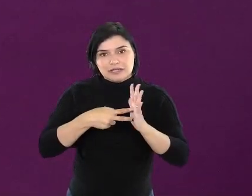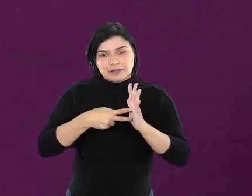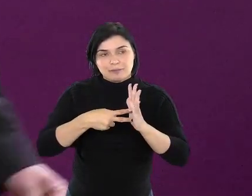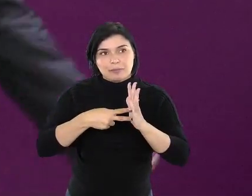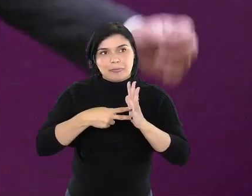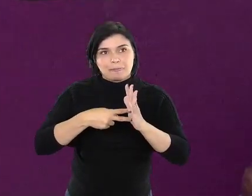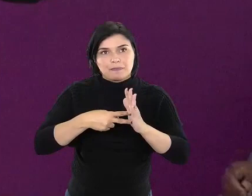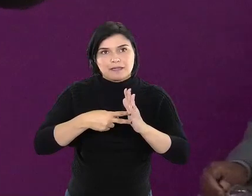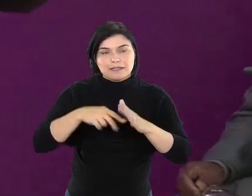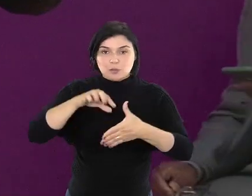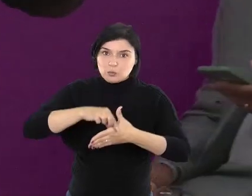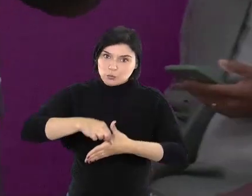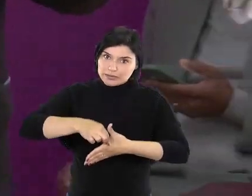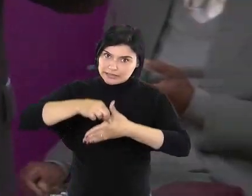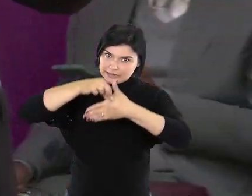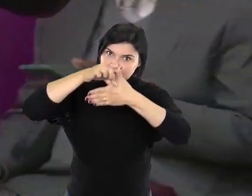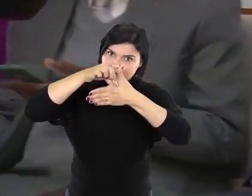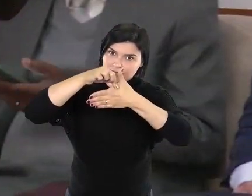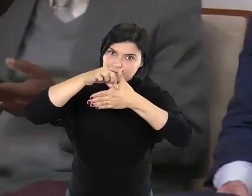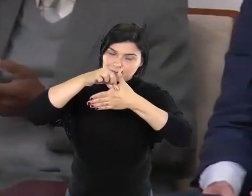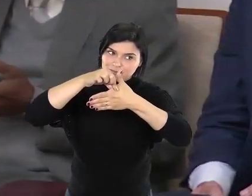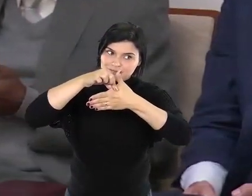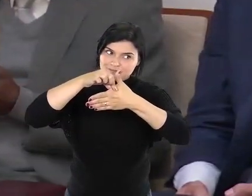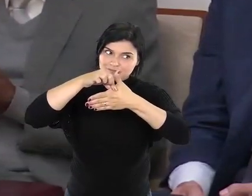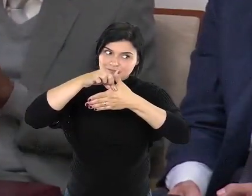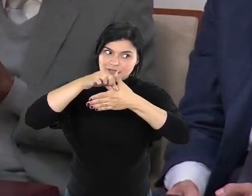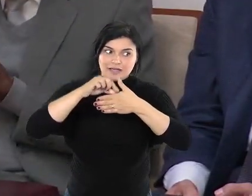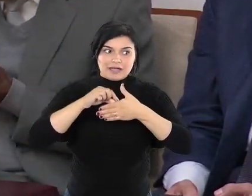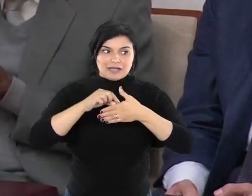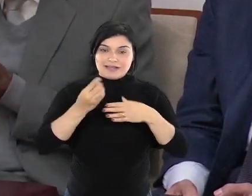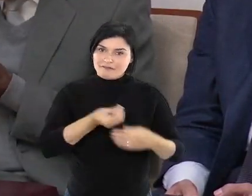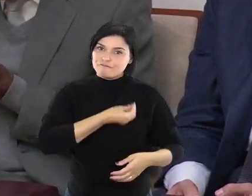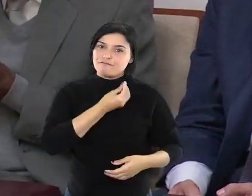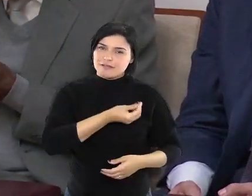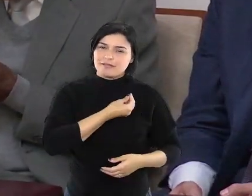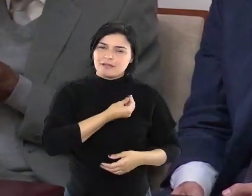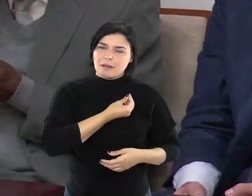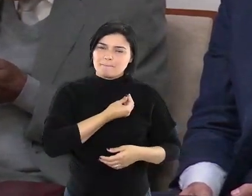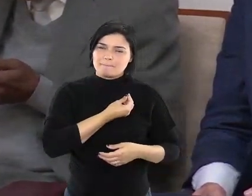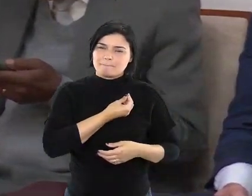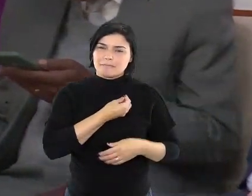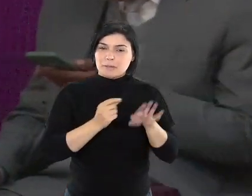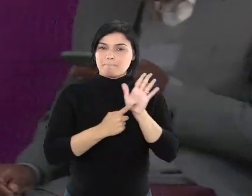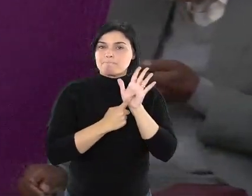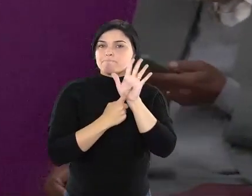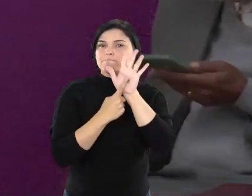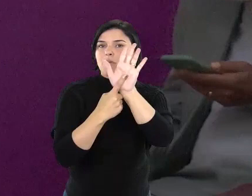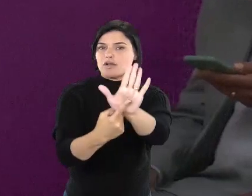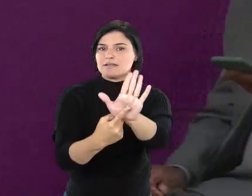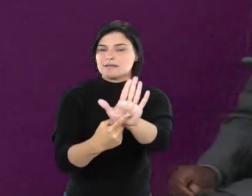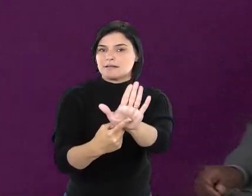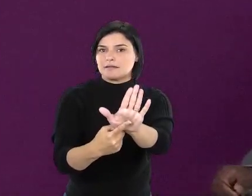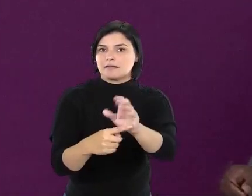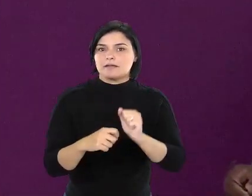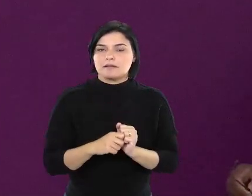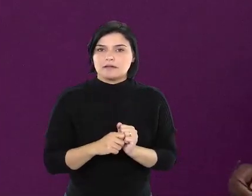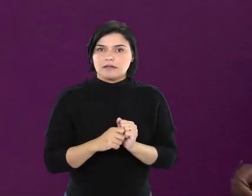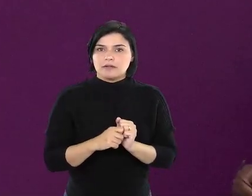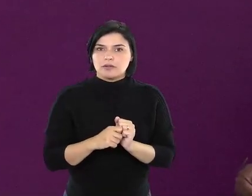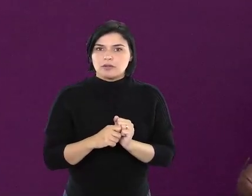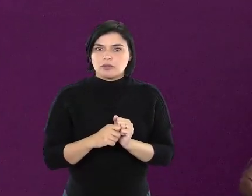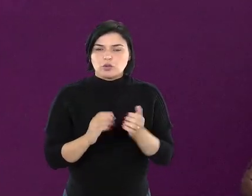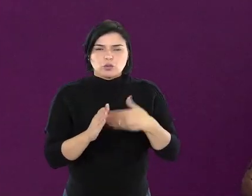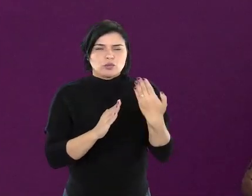que a sua vida está o quê exposta a palavra aqui no Grego é teatro